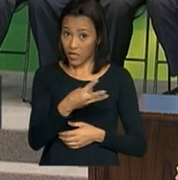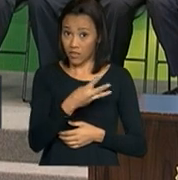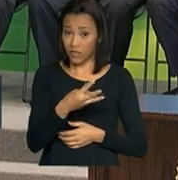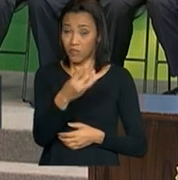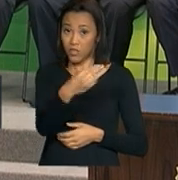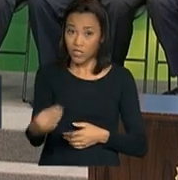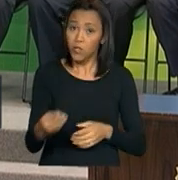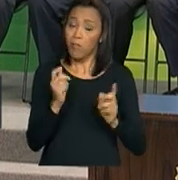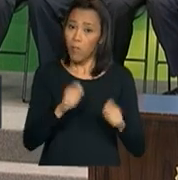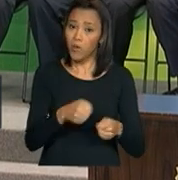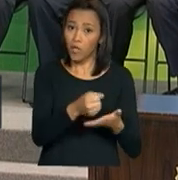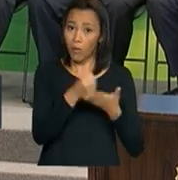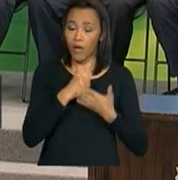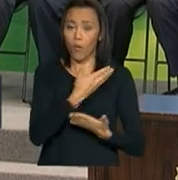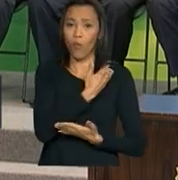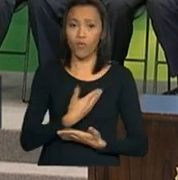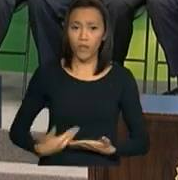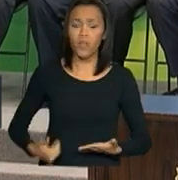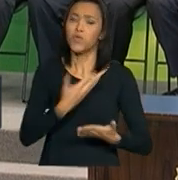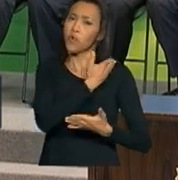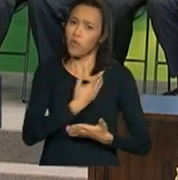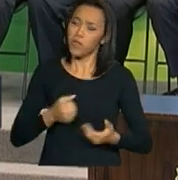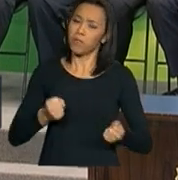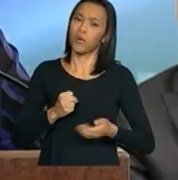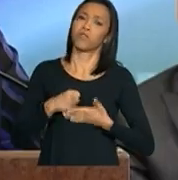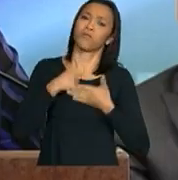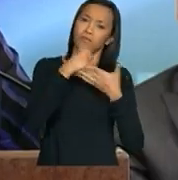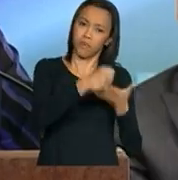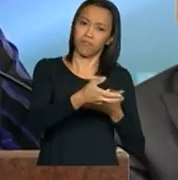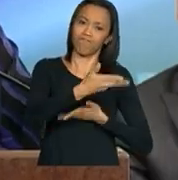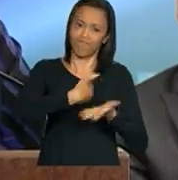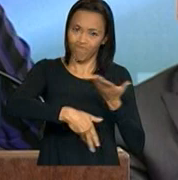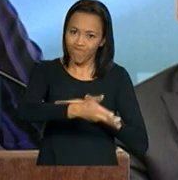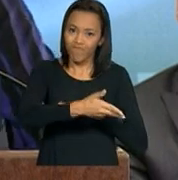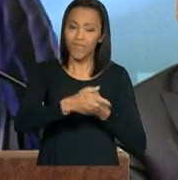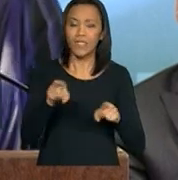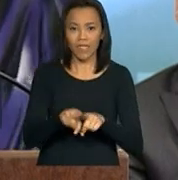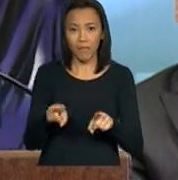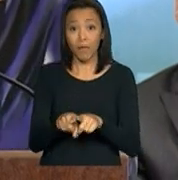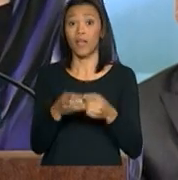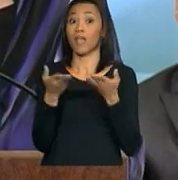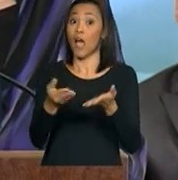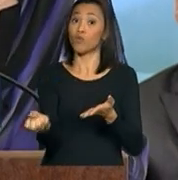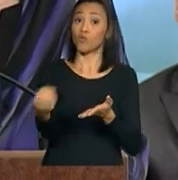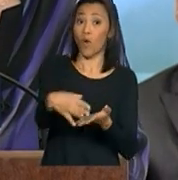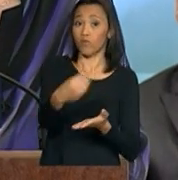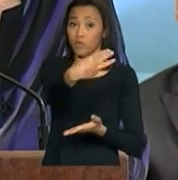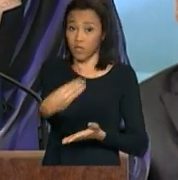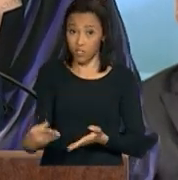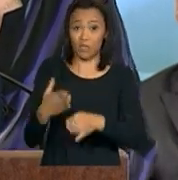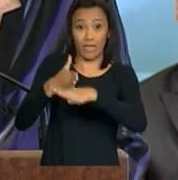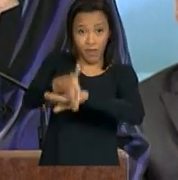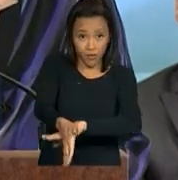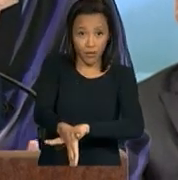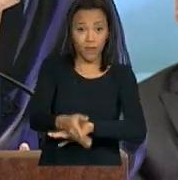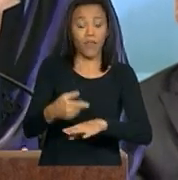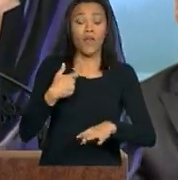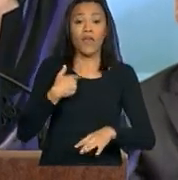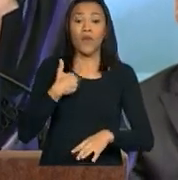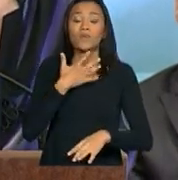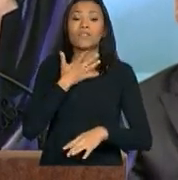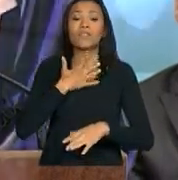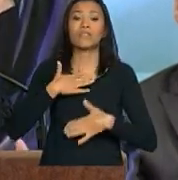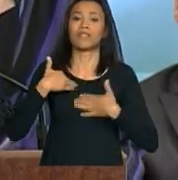governo e o governo não pode contar com vocês e também aos ministros que entram eu desejo